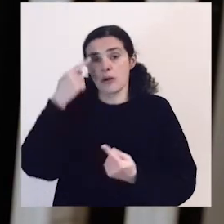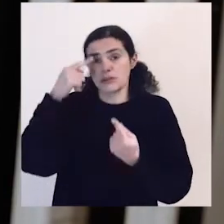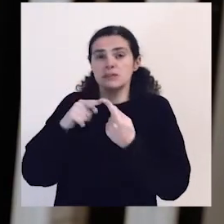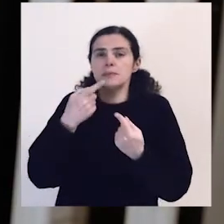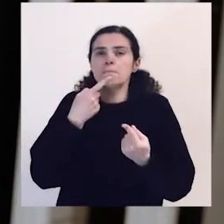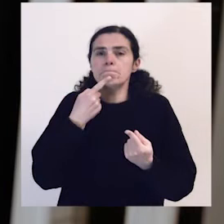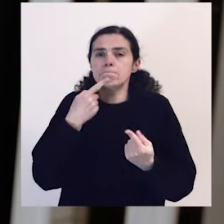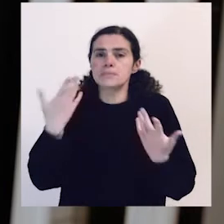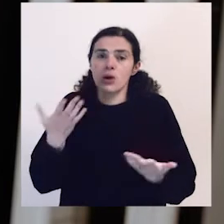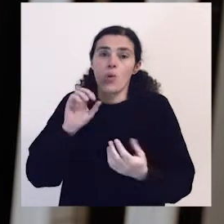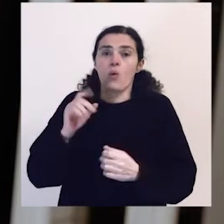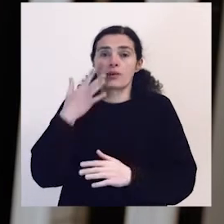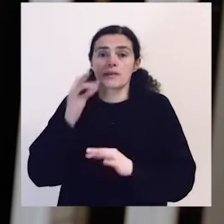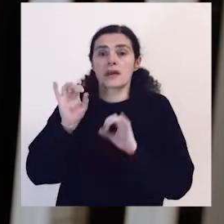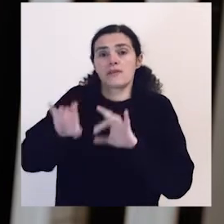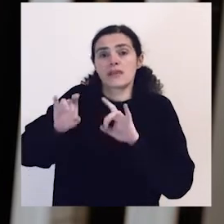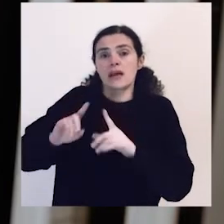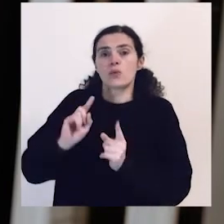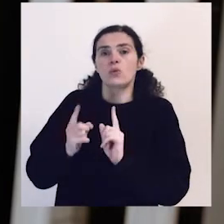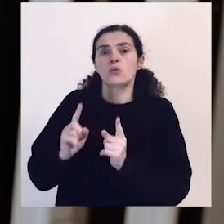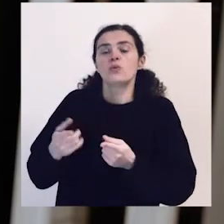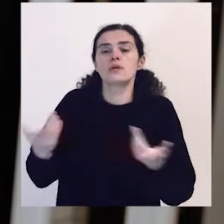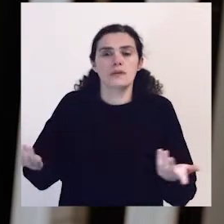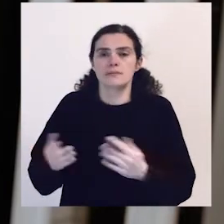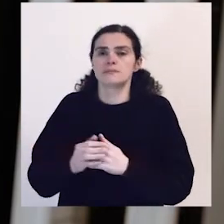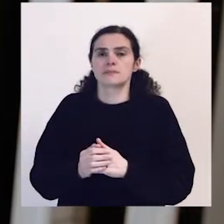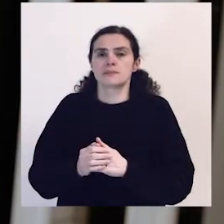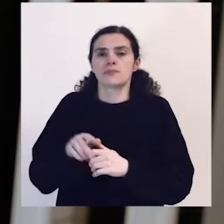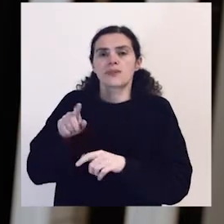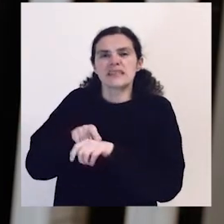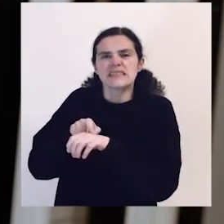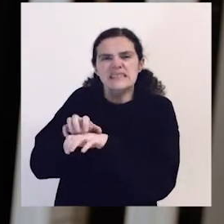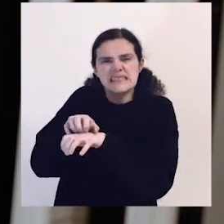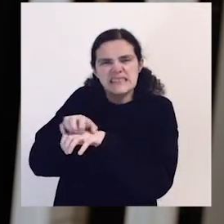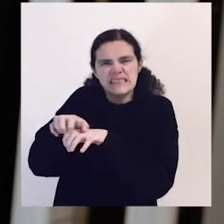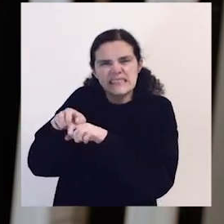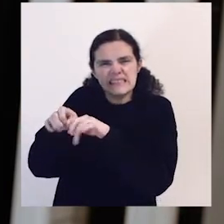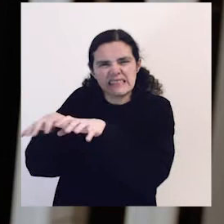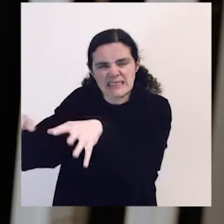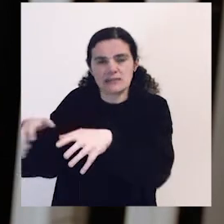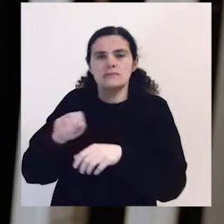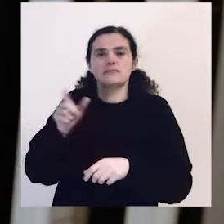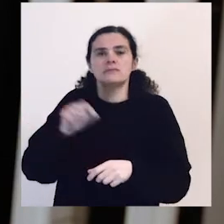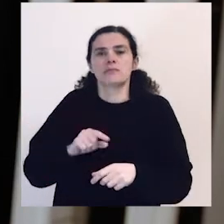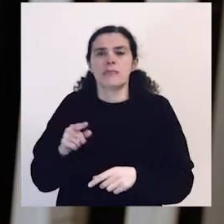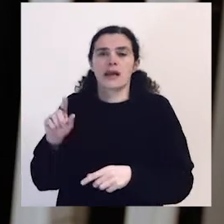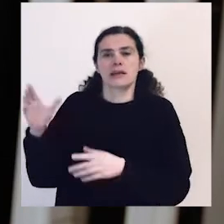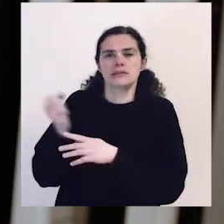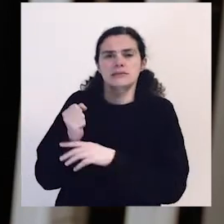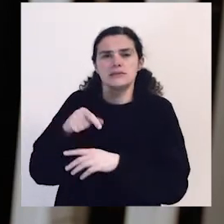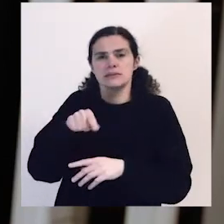isto para detectarmos ou tentarmos evitar o aparecimento de pragas de